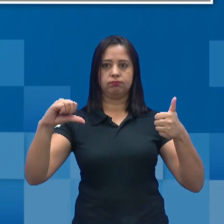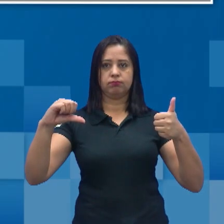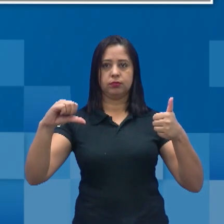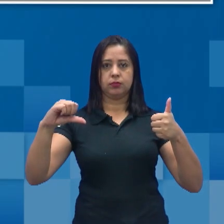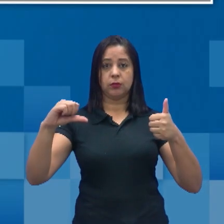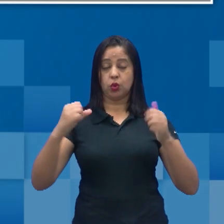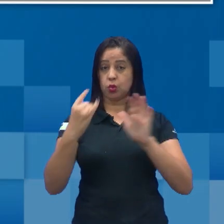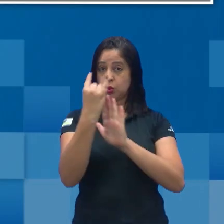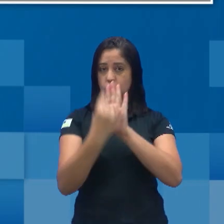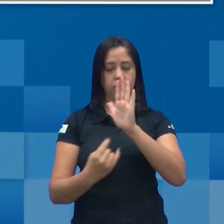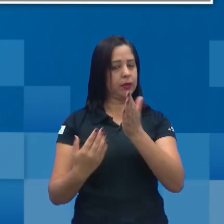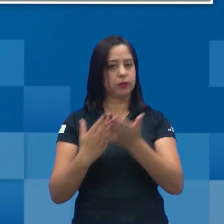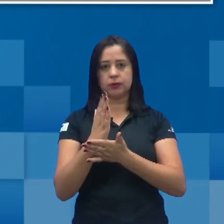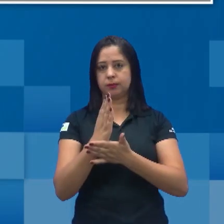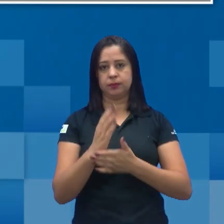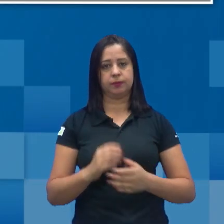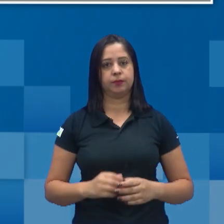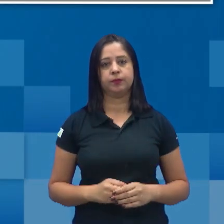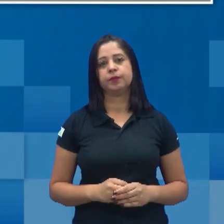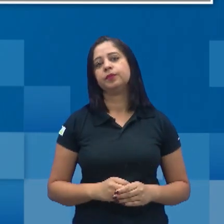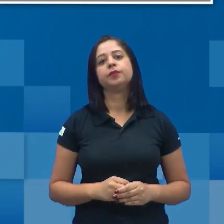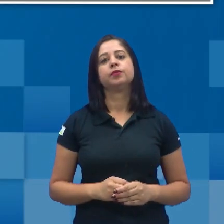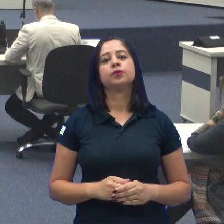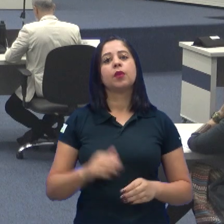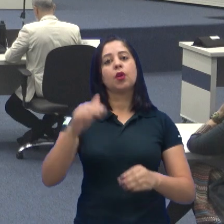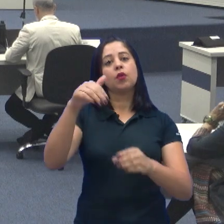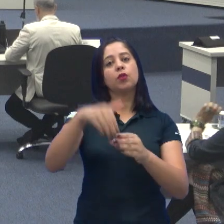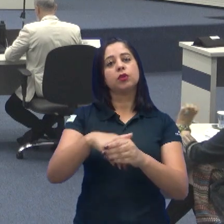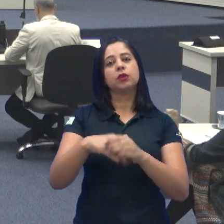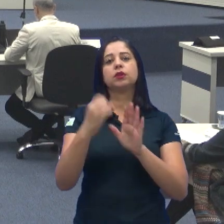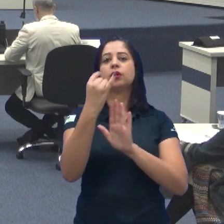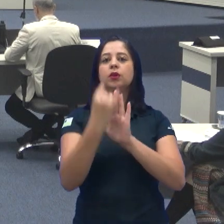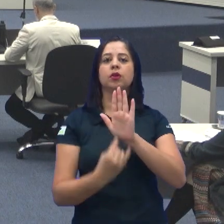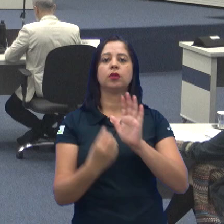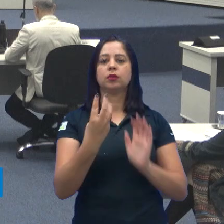requerimento está rejeitado. Em votação, o requerimento de número